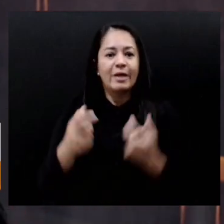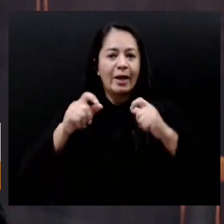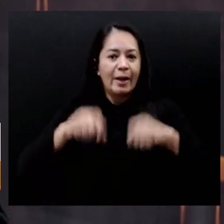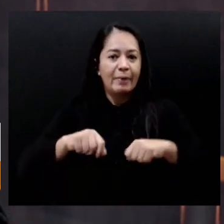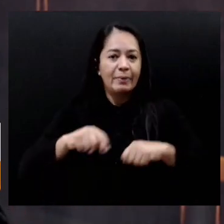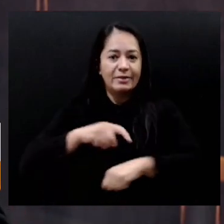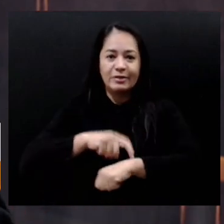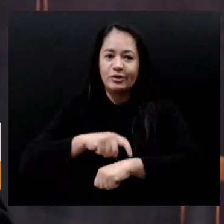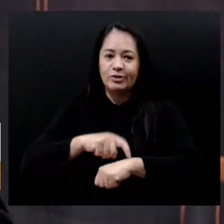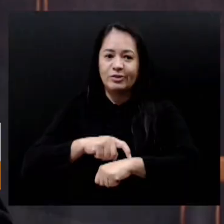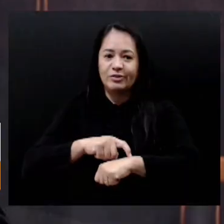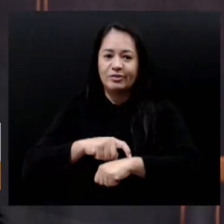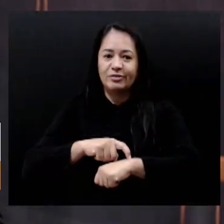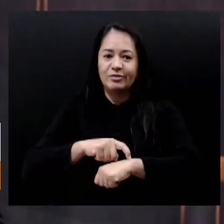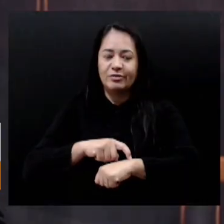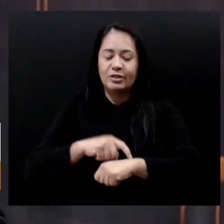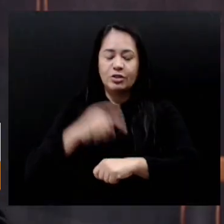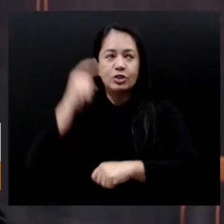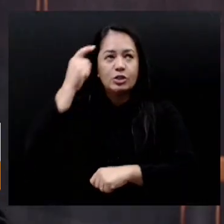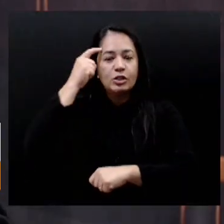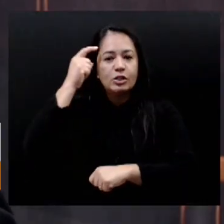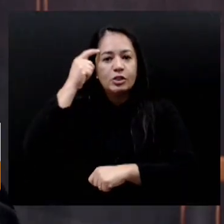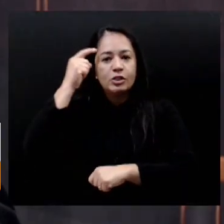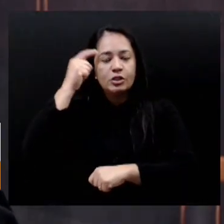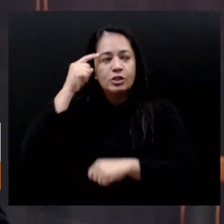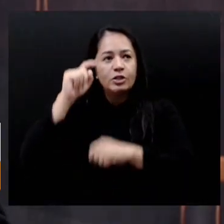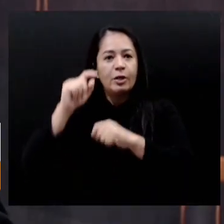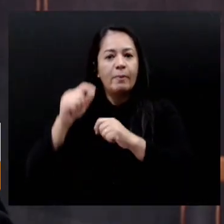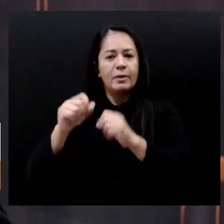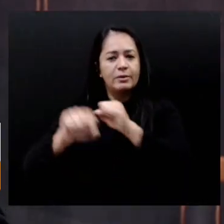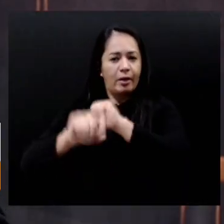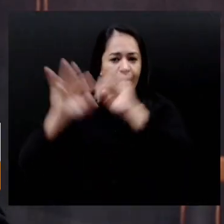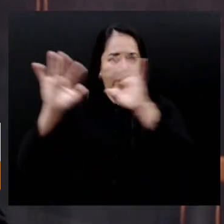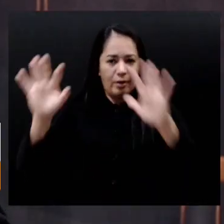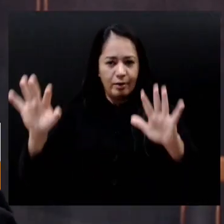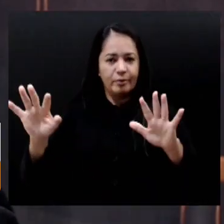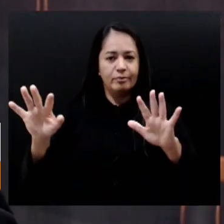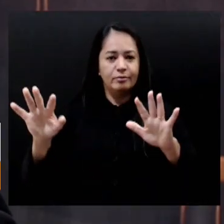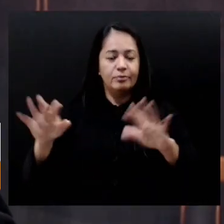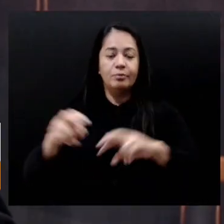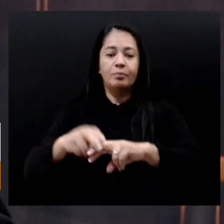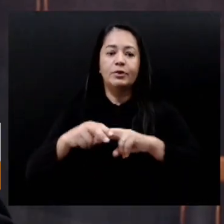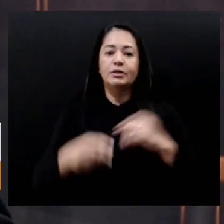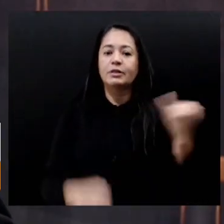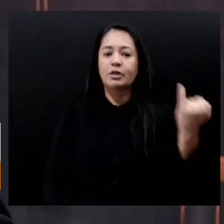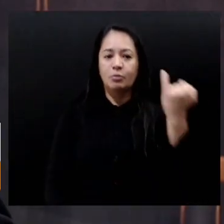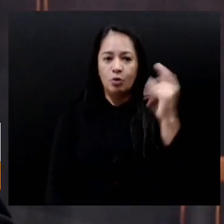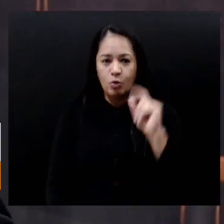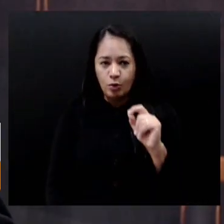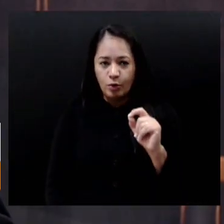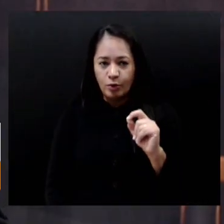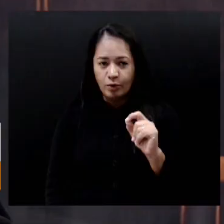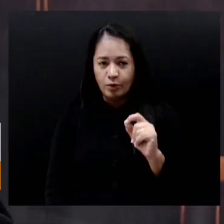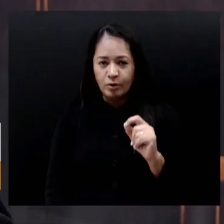de raciocinar com clareza. Por isso que é importante a